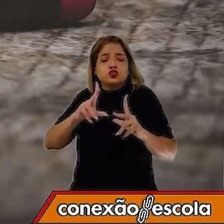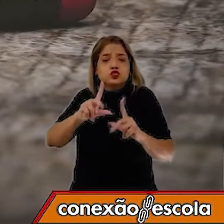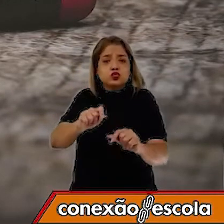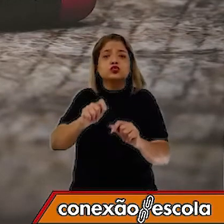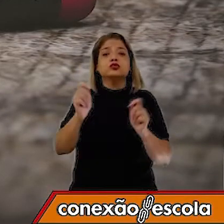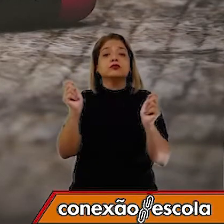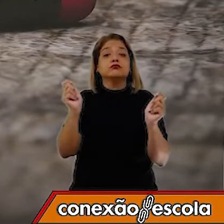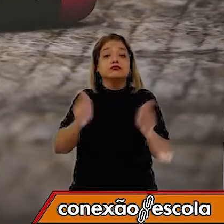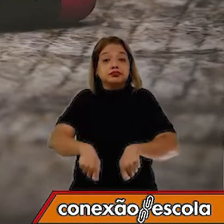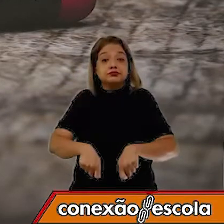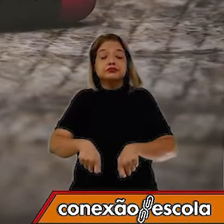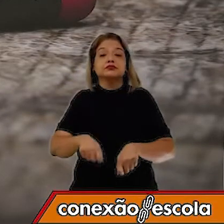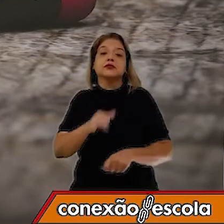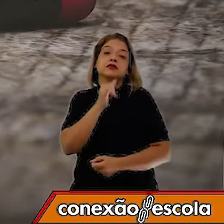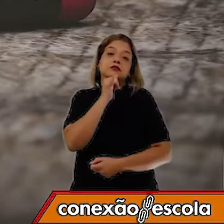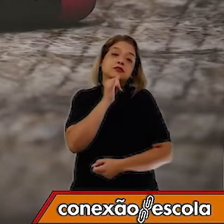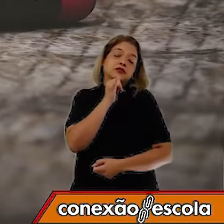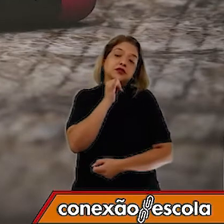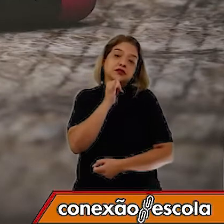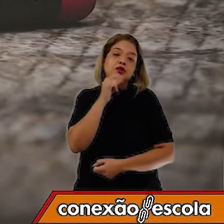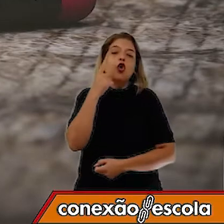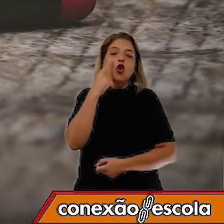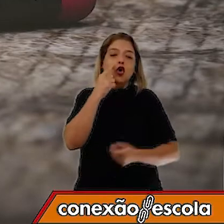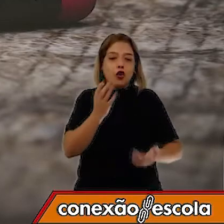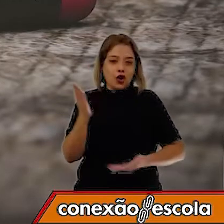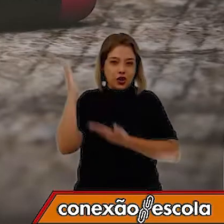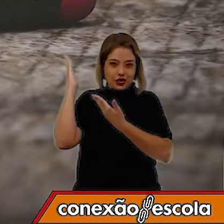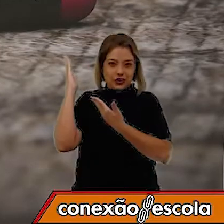ser. Vamos olhar aí no slide.